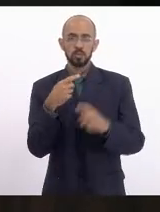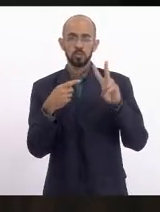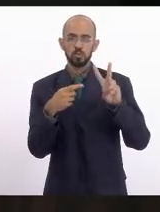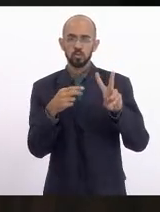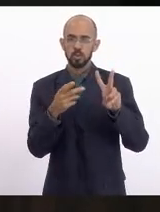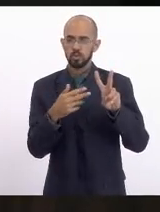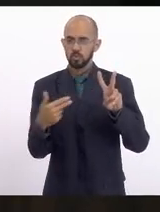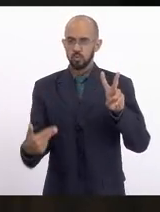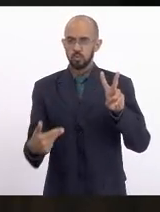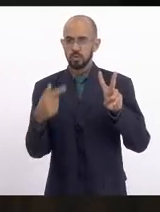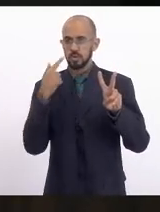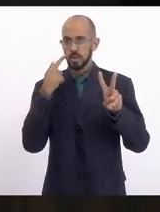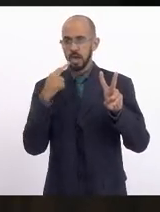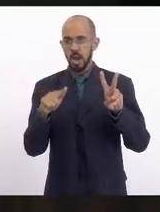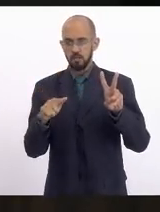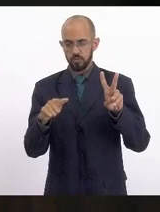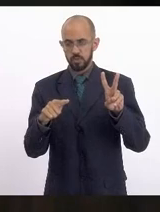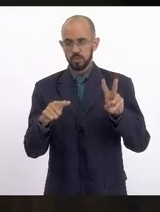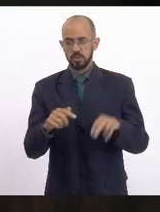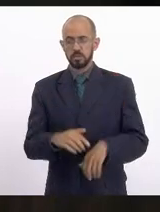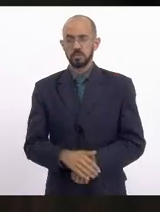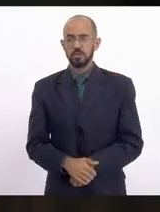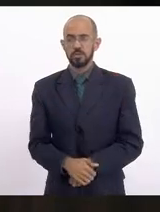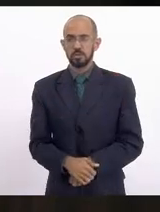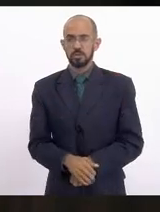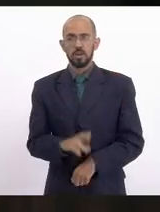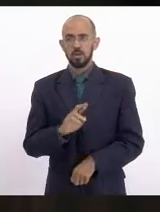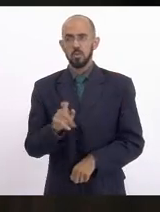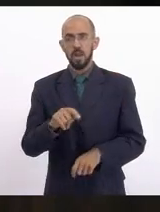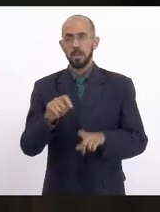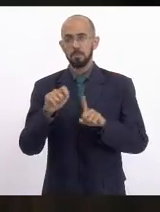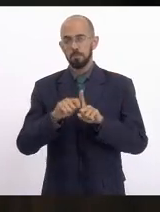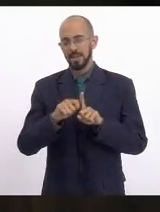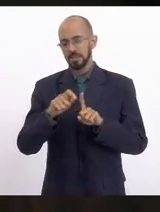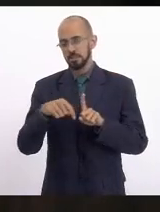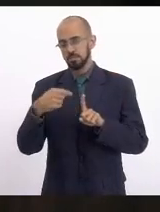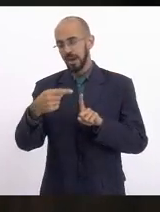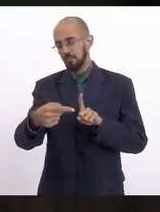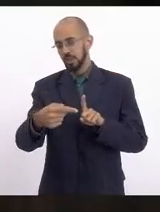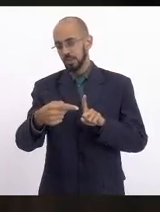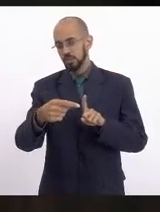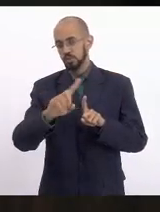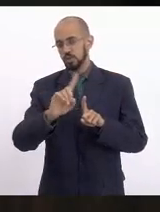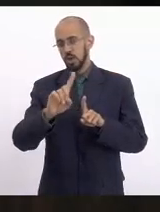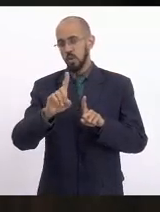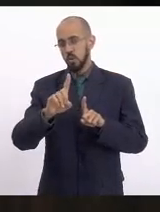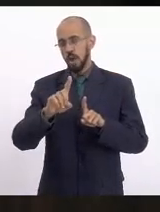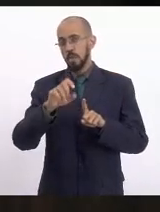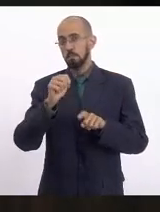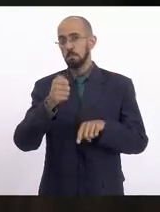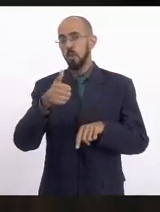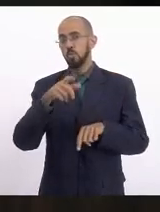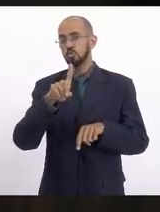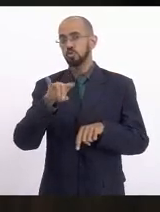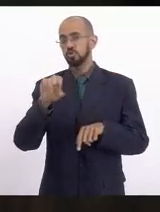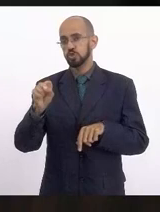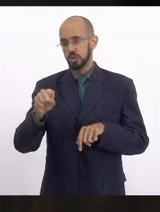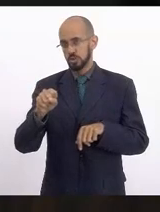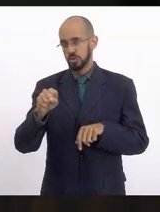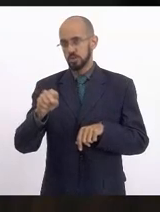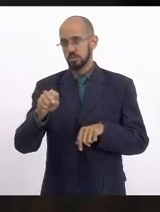dois casos graves não é nos próximos meses nos próximos dias porque do jeito que vai a concessão vai ser da em